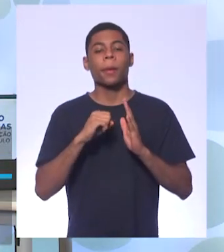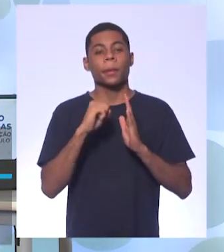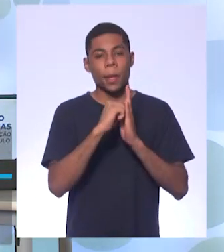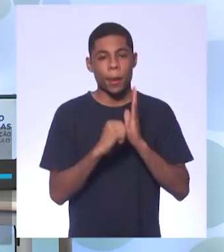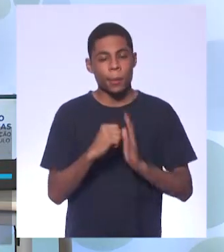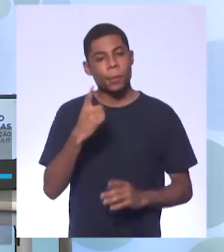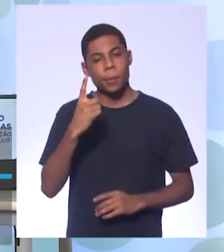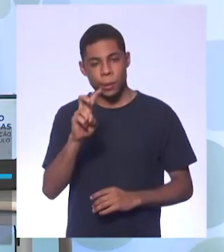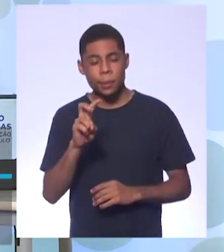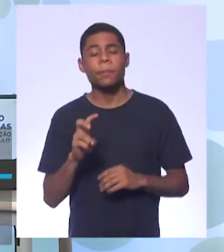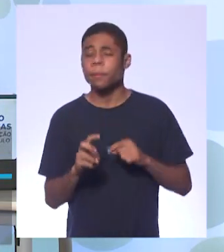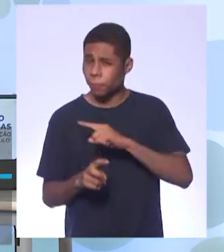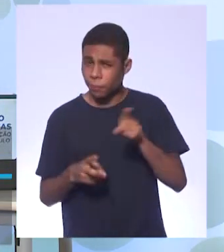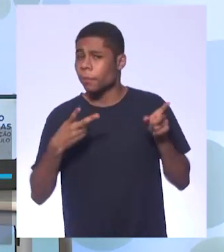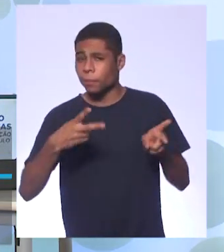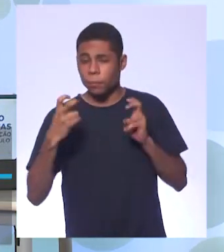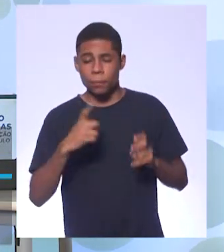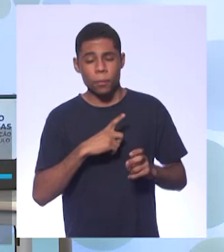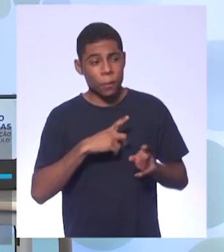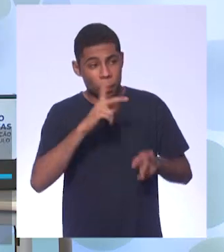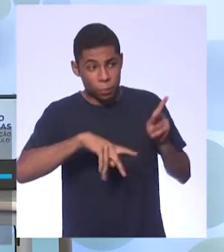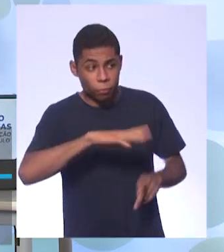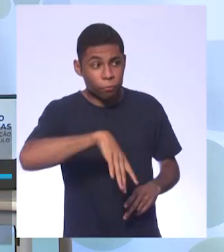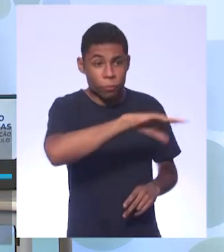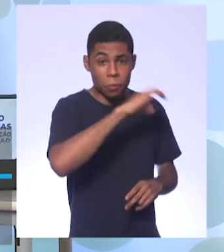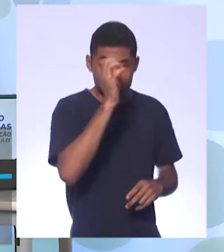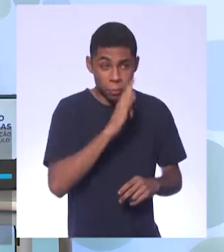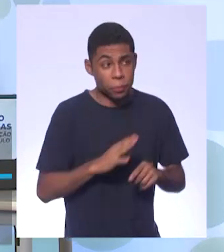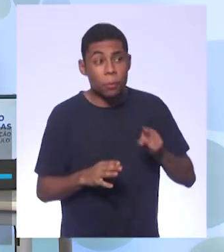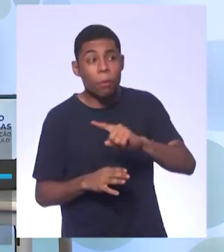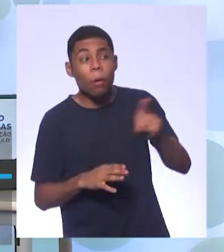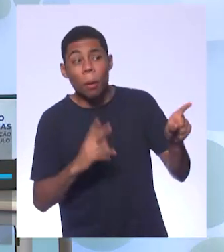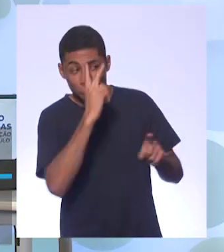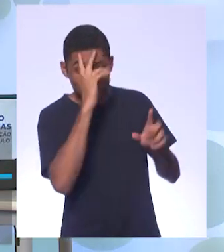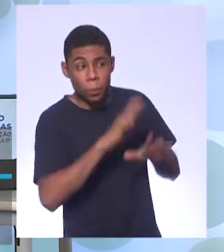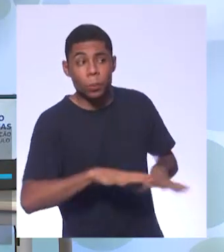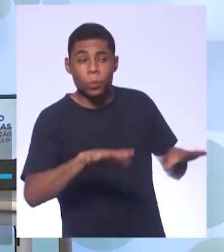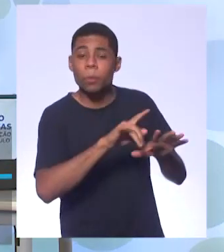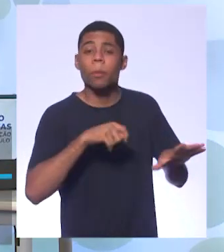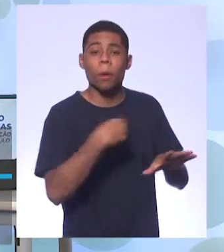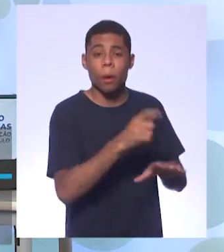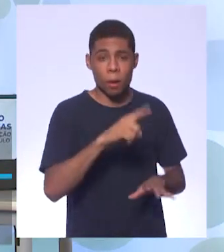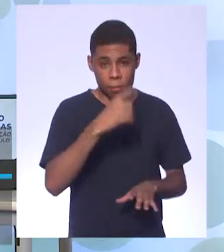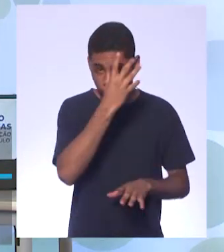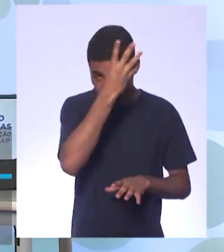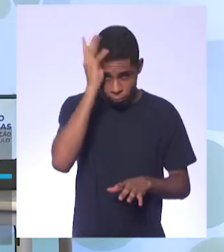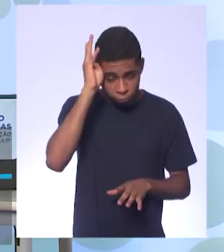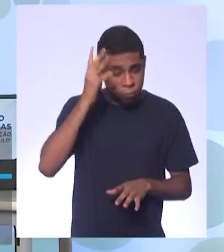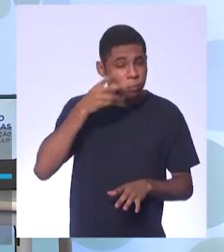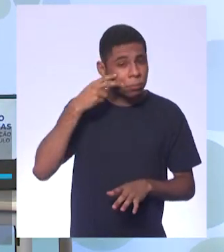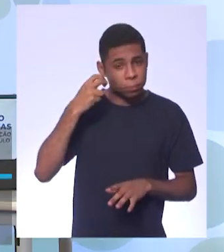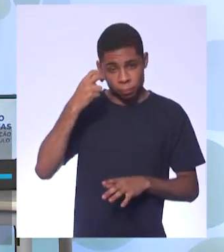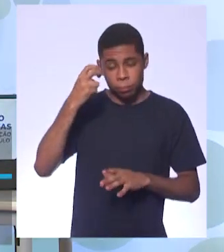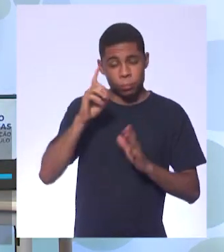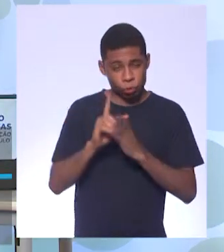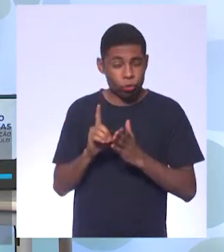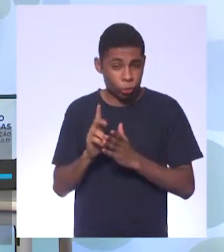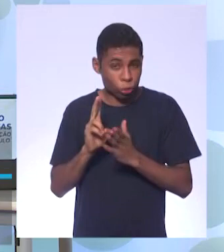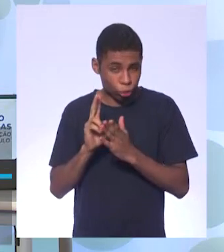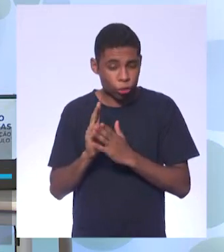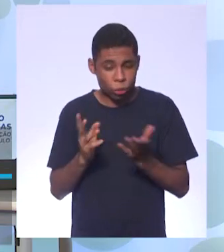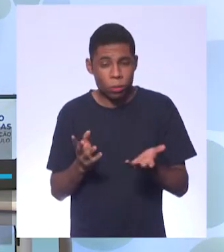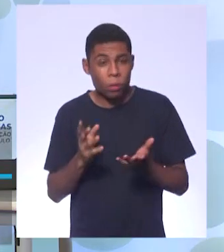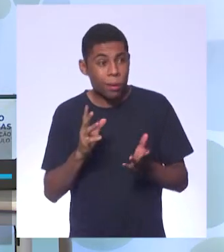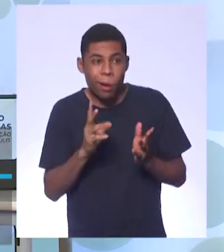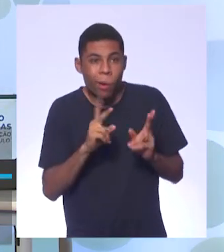todo o povoamento do Brasil era feito pelos indígenas, né, como toda a América, né? Então, houve o quê? Uma invasão